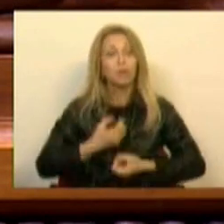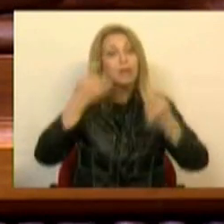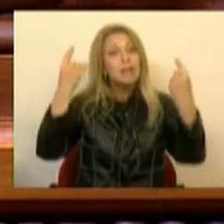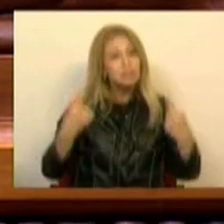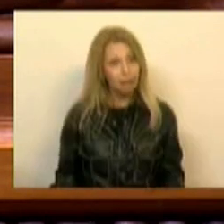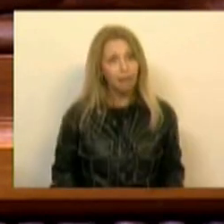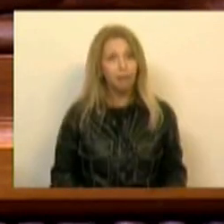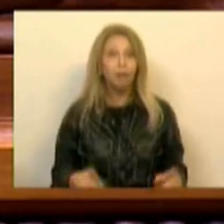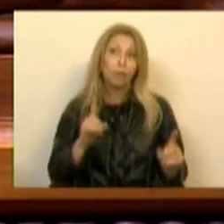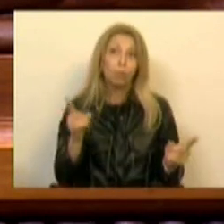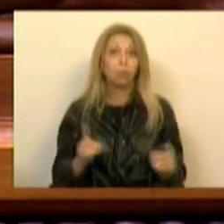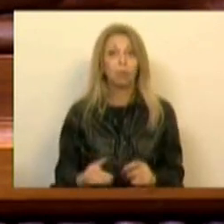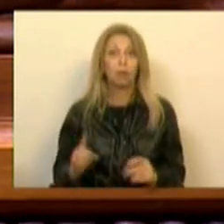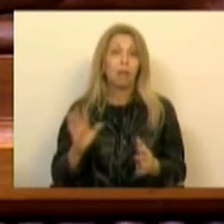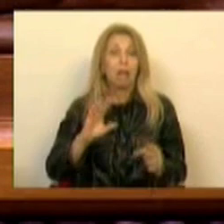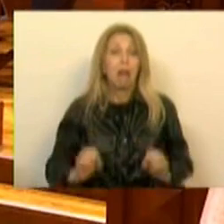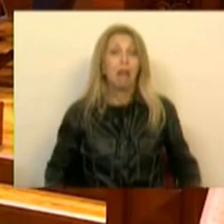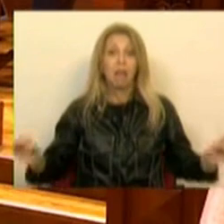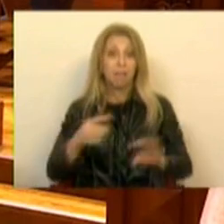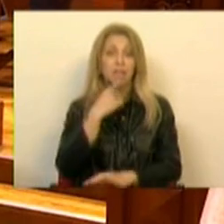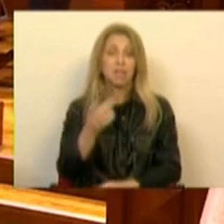propor, nada querer debater.